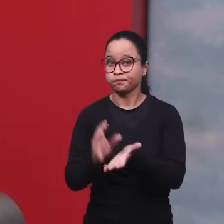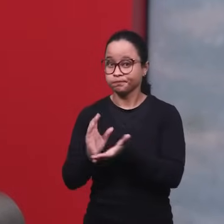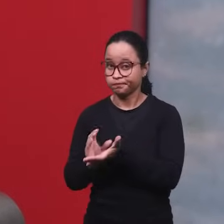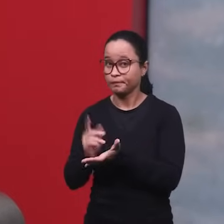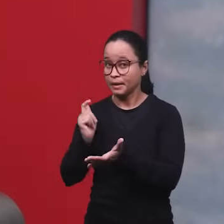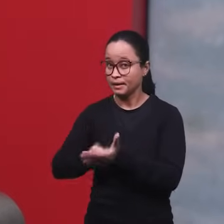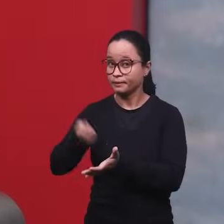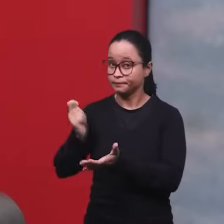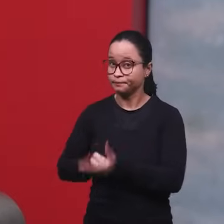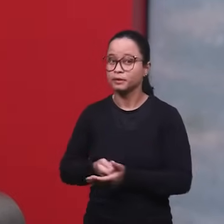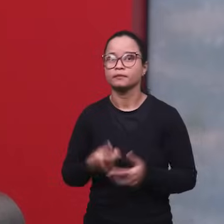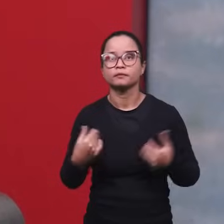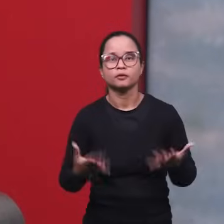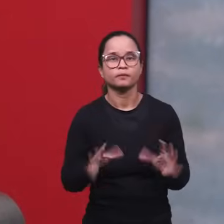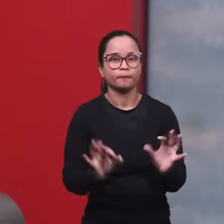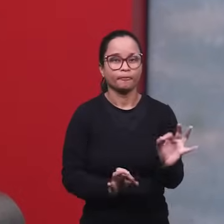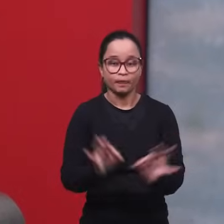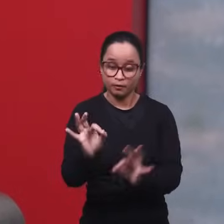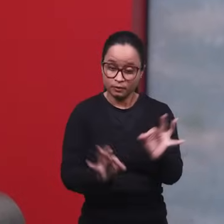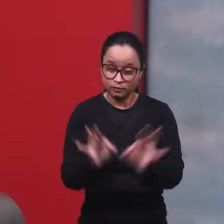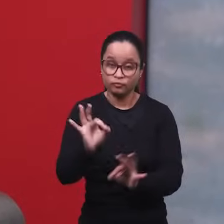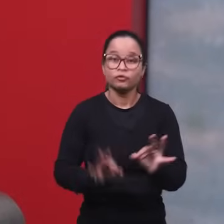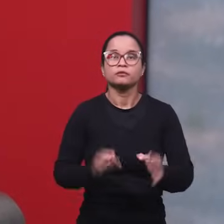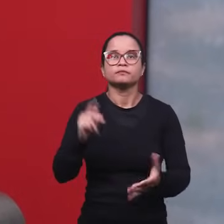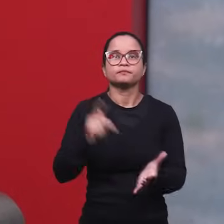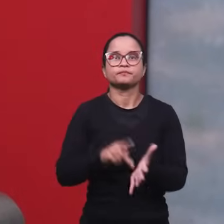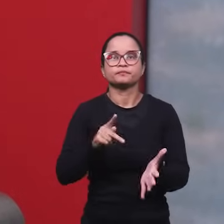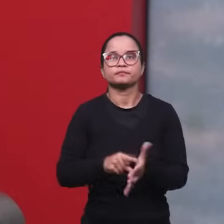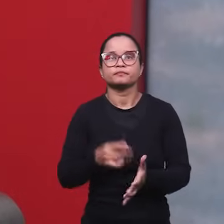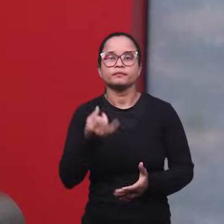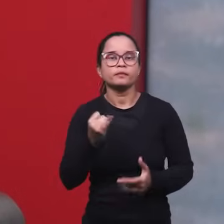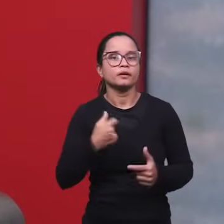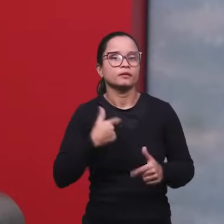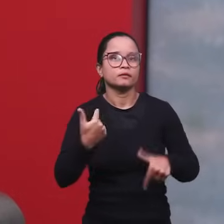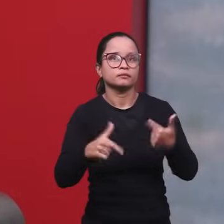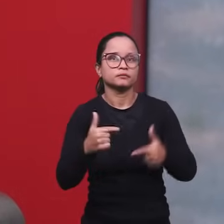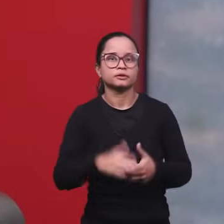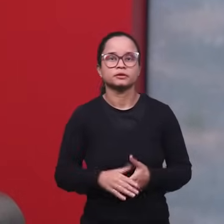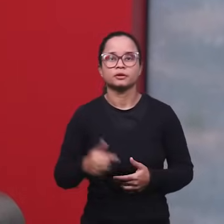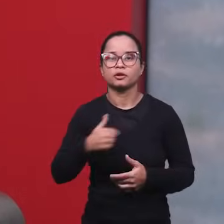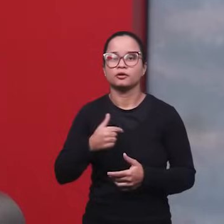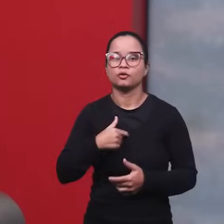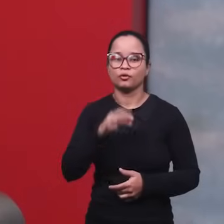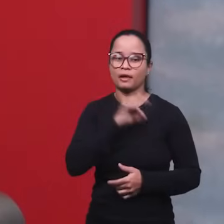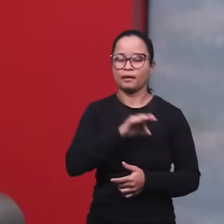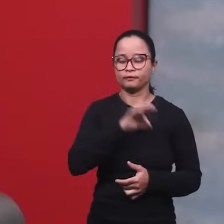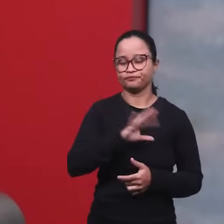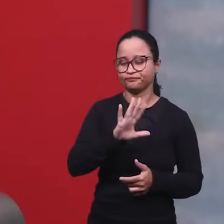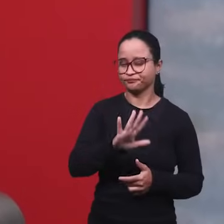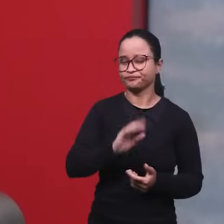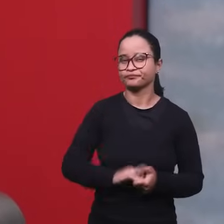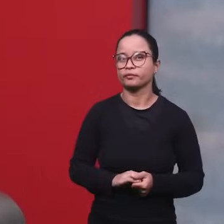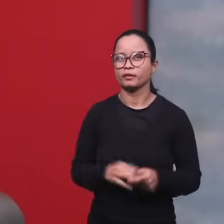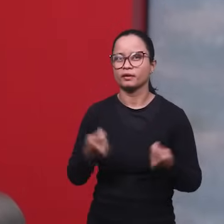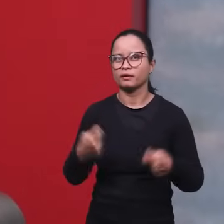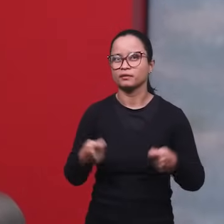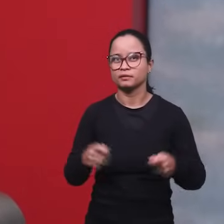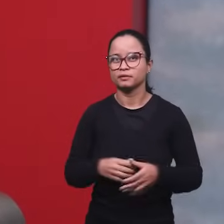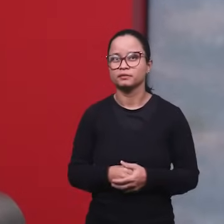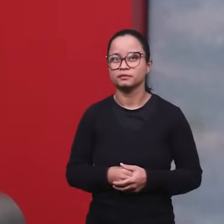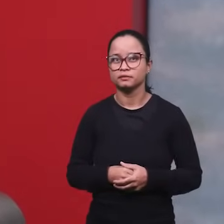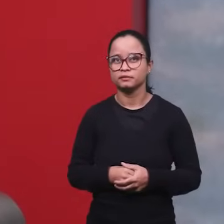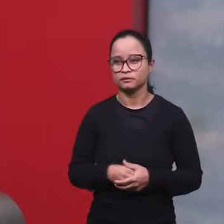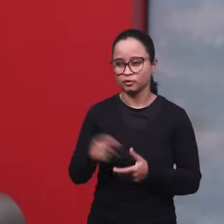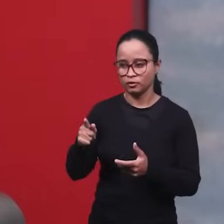aposentadoria, né? E quando a gente fala assim de planejamento, é planejar mesmo. Olha, se eu trabalho, eu estou ganhando X. Eu